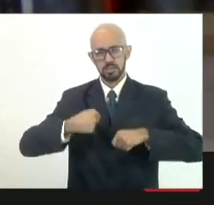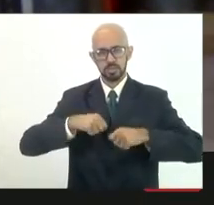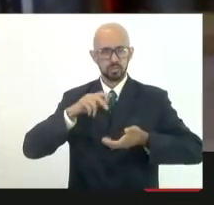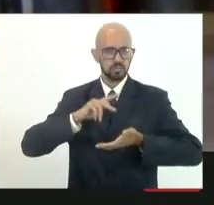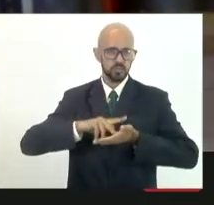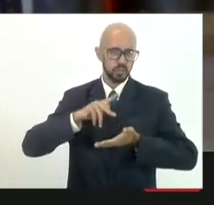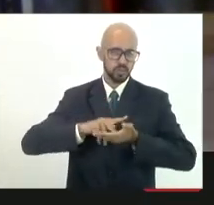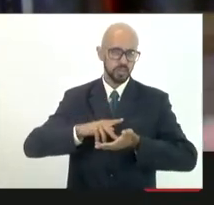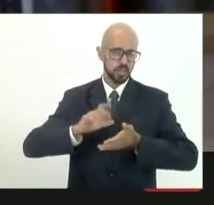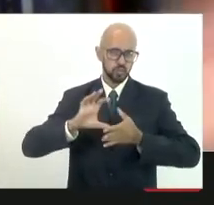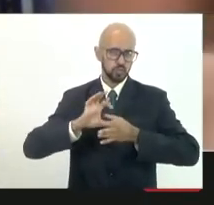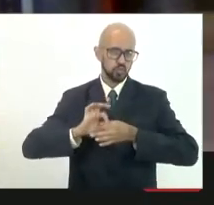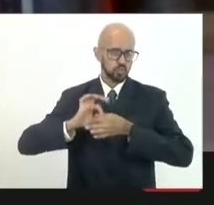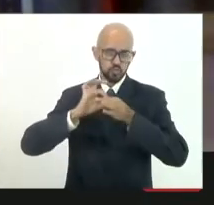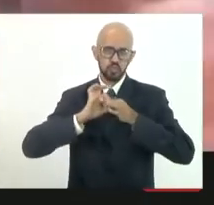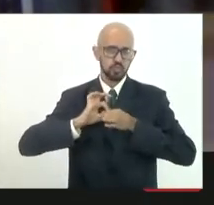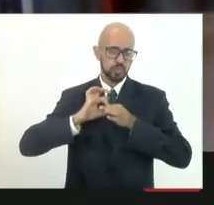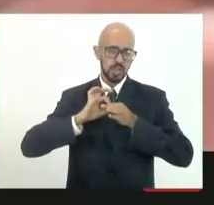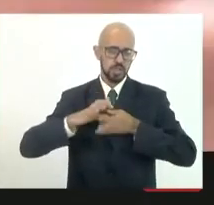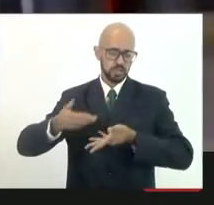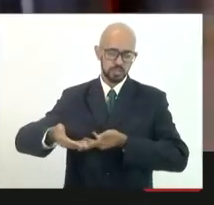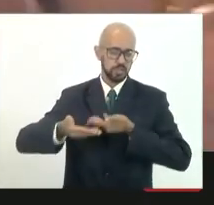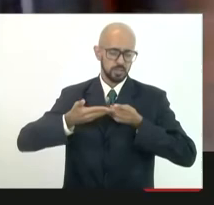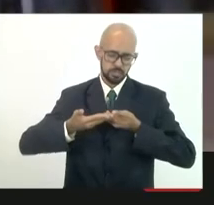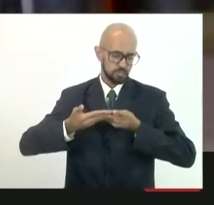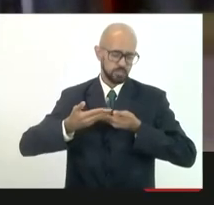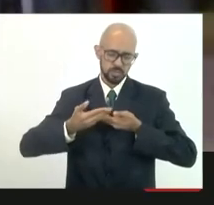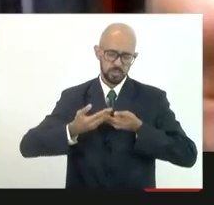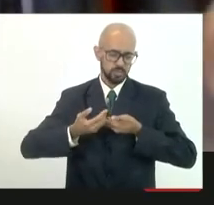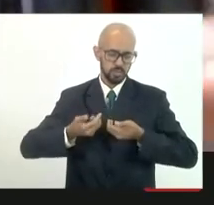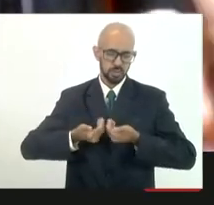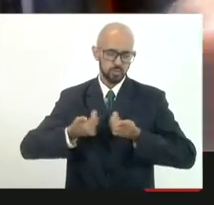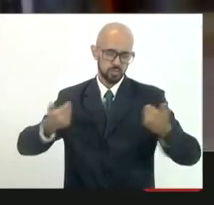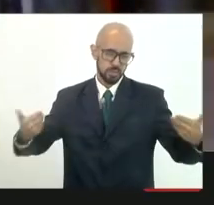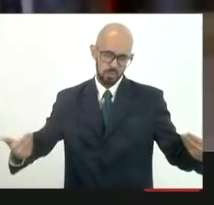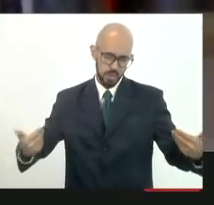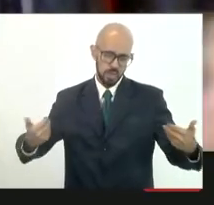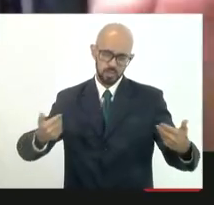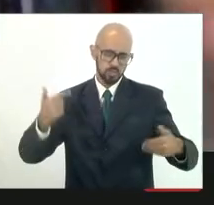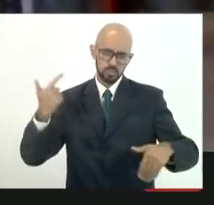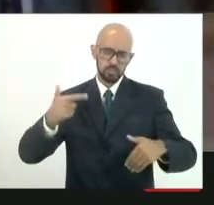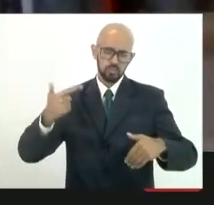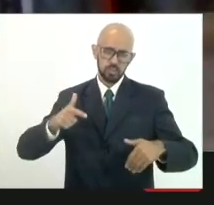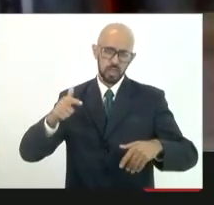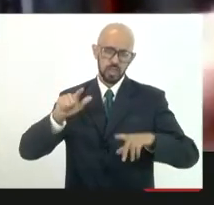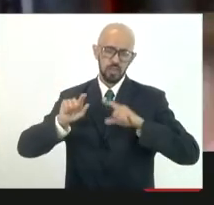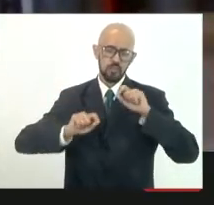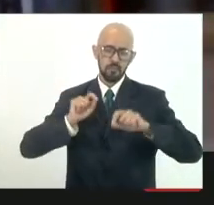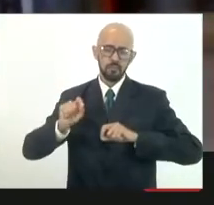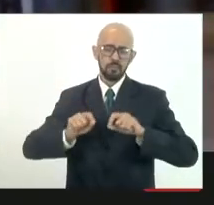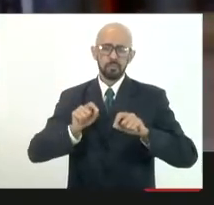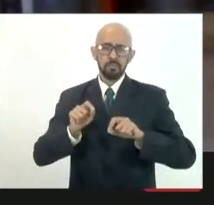efetivamente integrar esses atendimentos, que eles estão dispersos. Não há uma certa